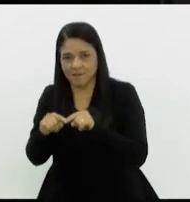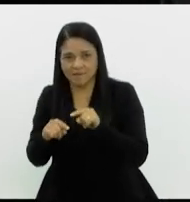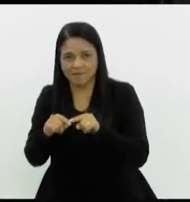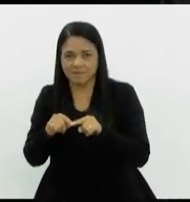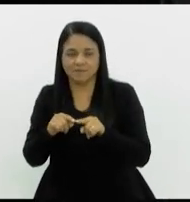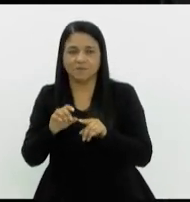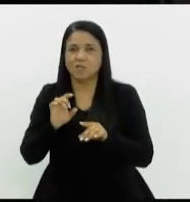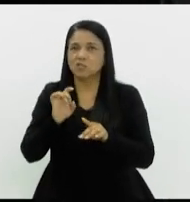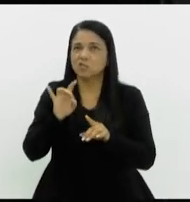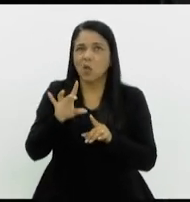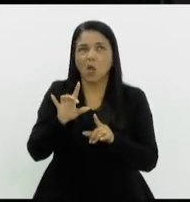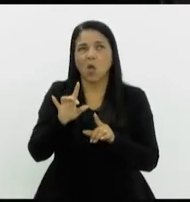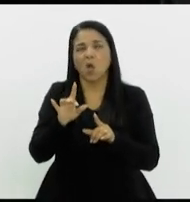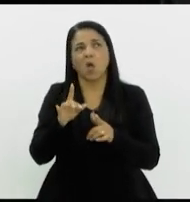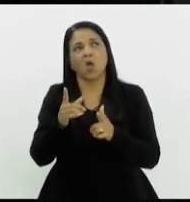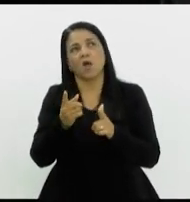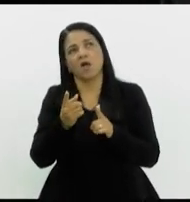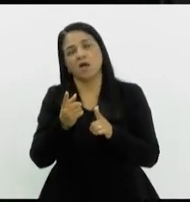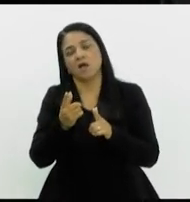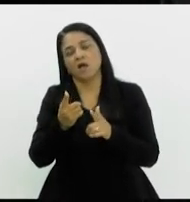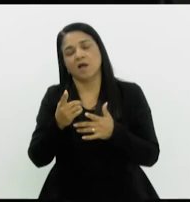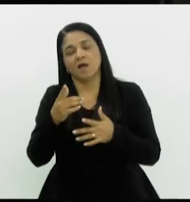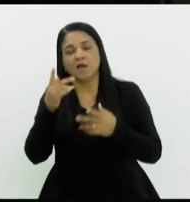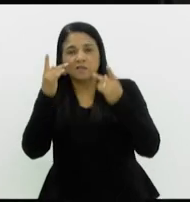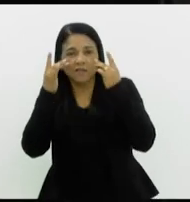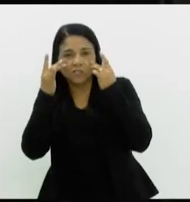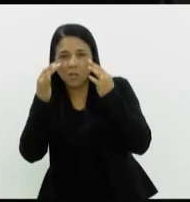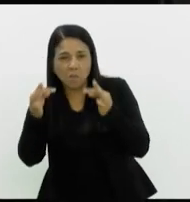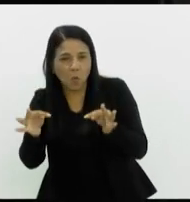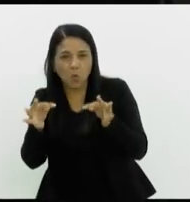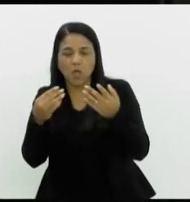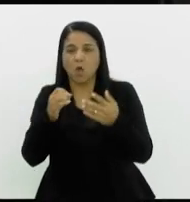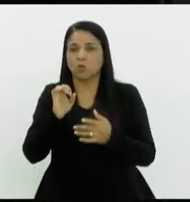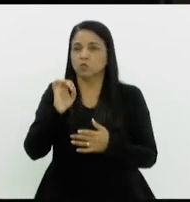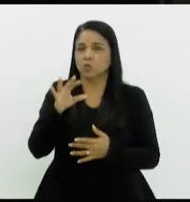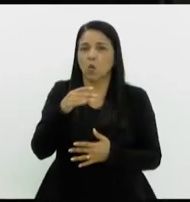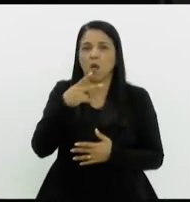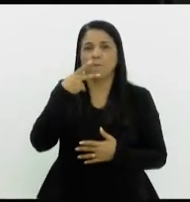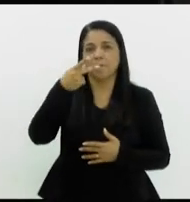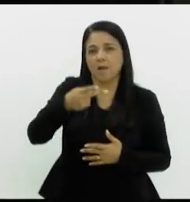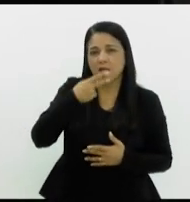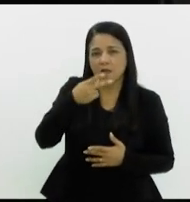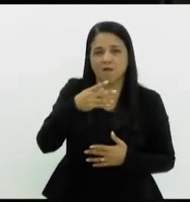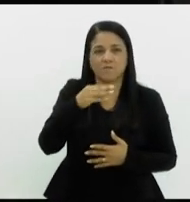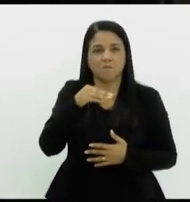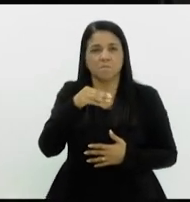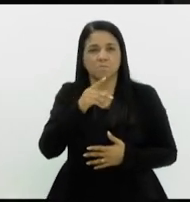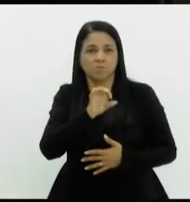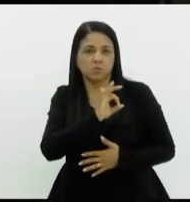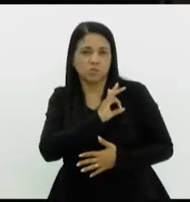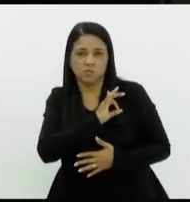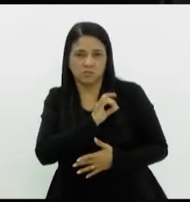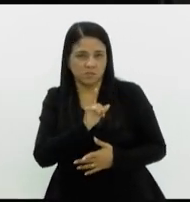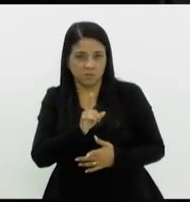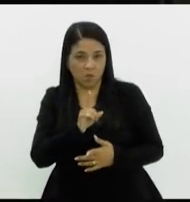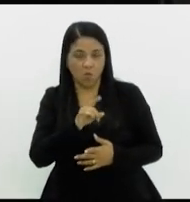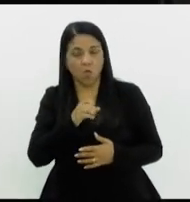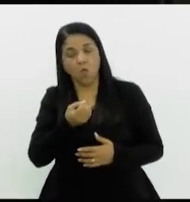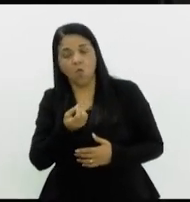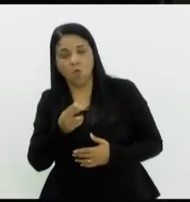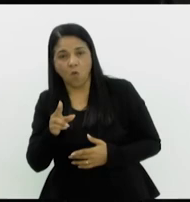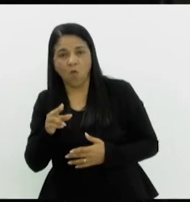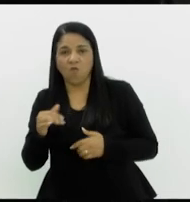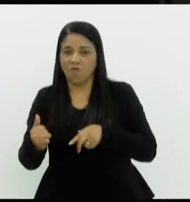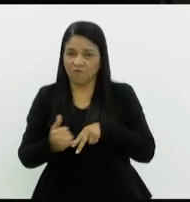depender só de provas testemunhais, ou só a palavra da polícia, ou só a palavra daqueles que foram vitimados no